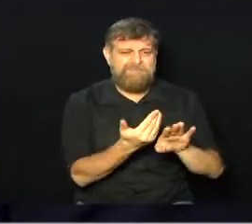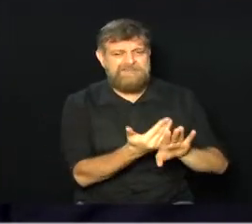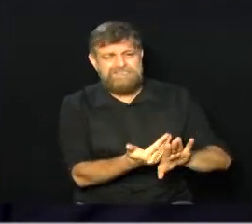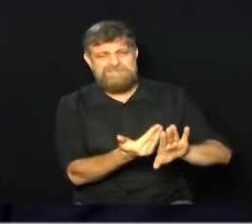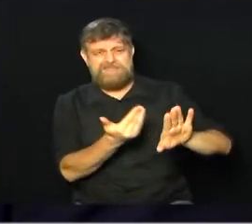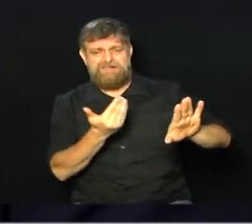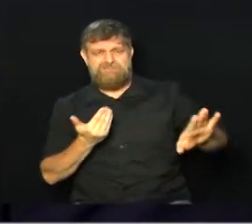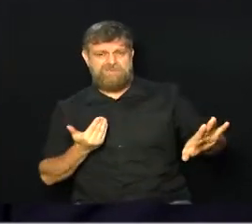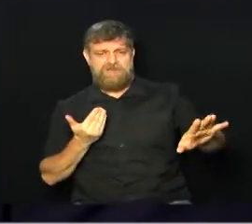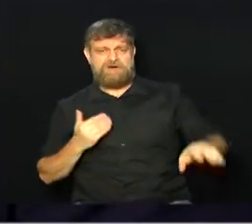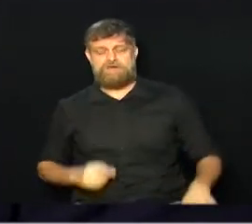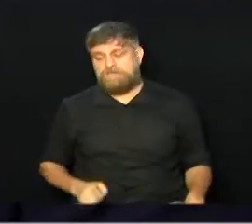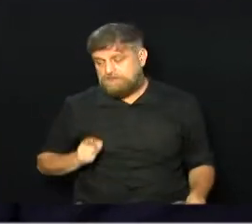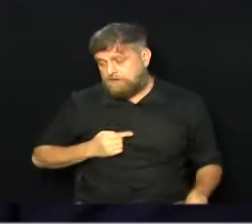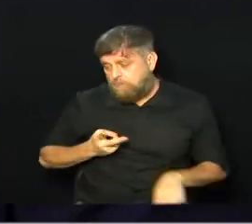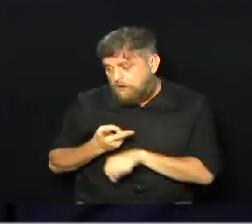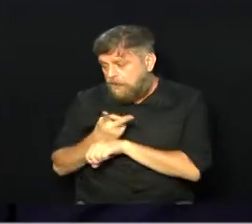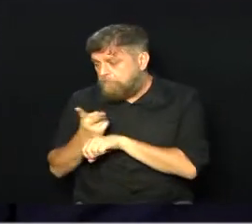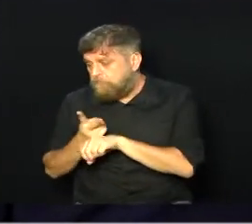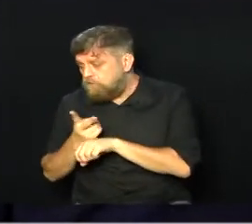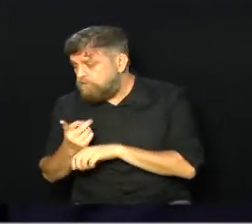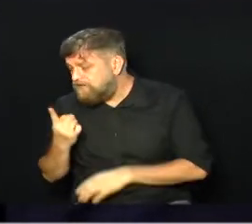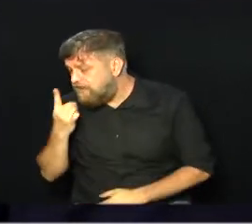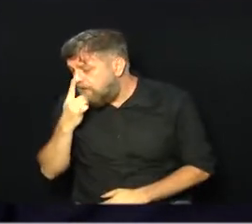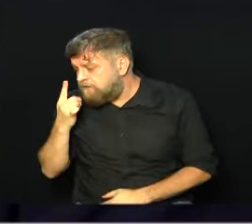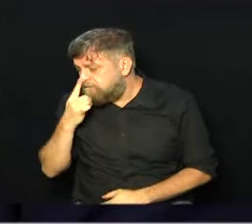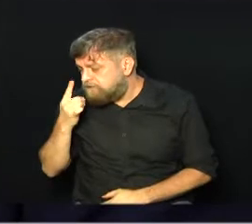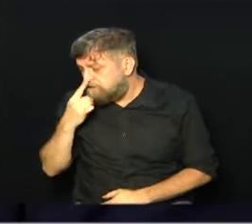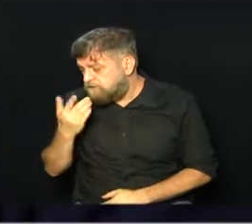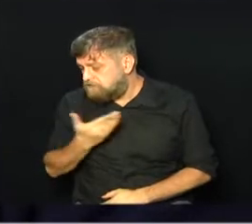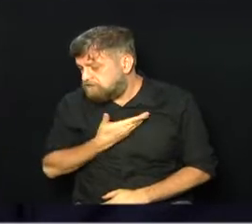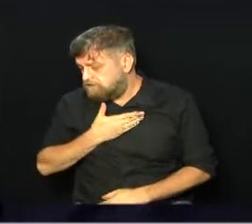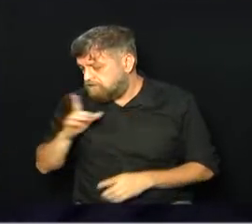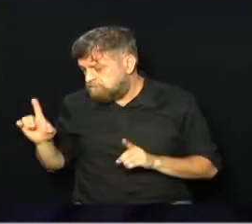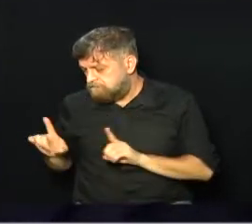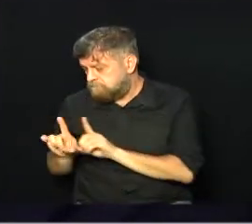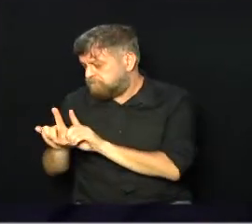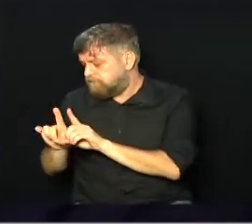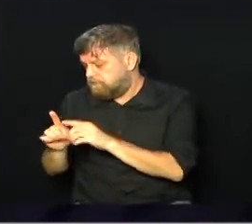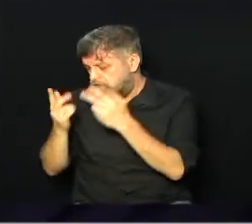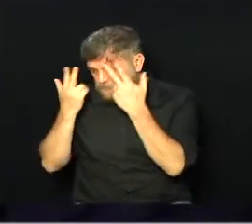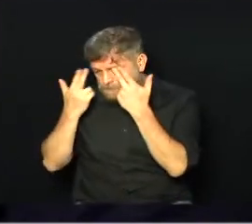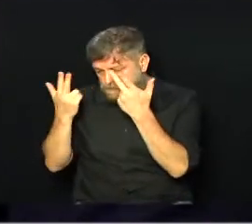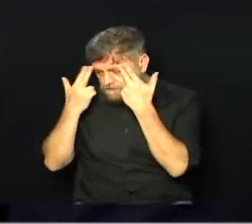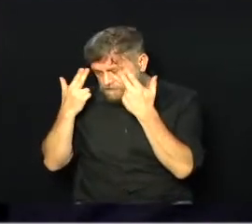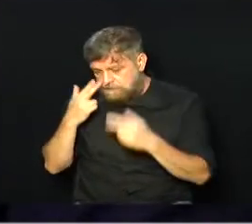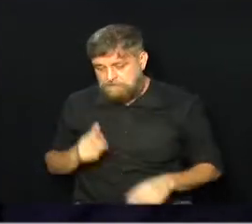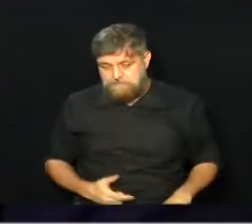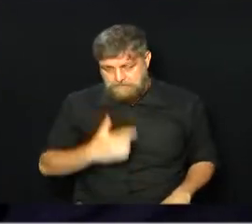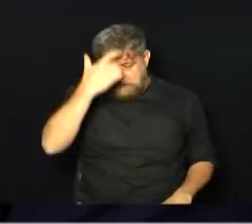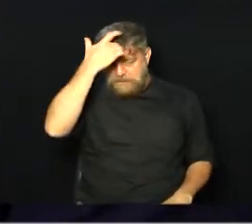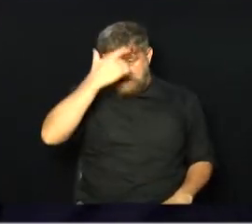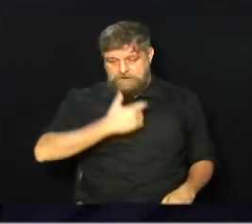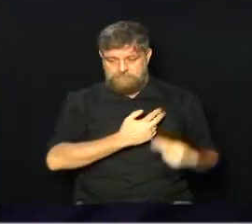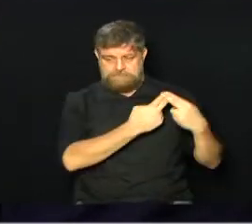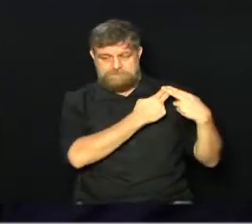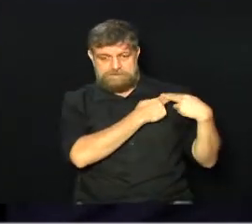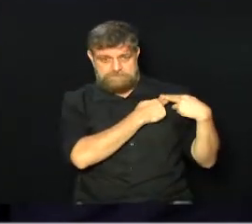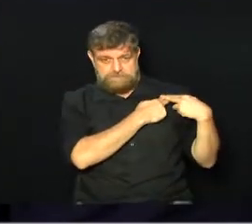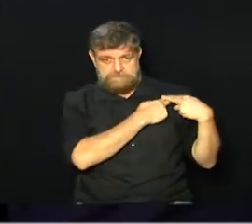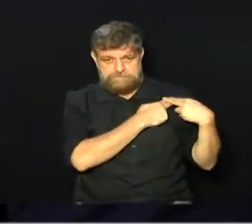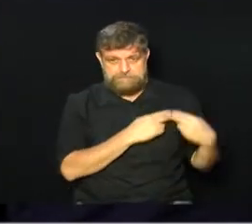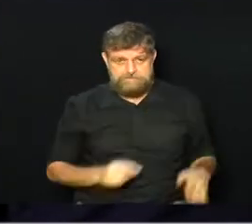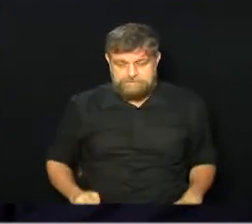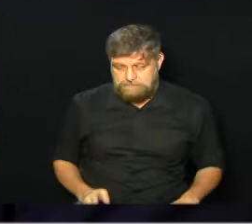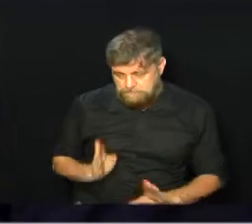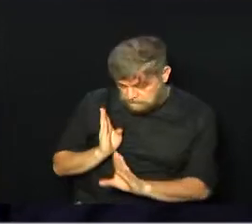âmbito familiar. Então, eu acho que é super normal. Eu acho que cabe ao treinador, se